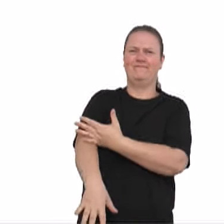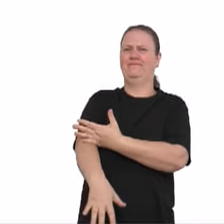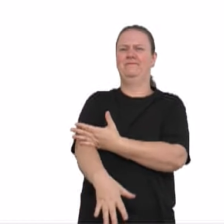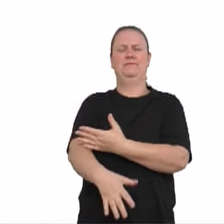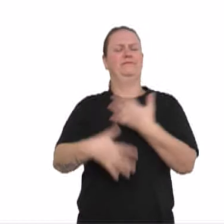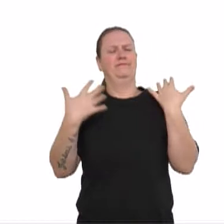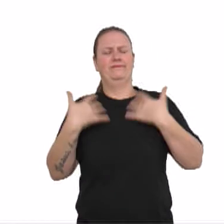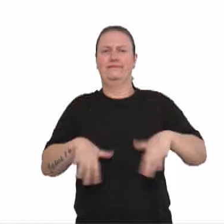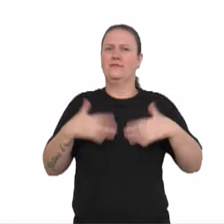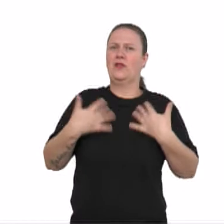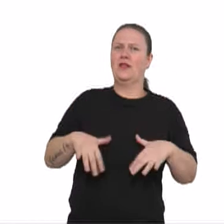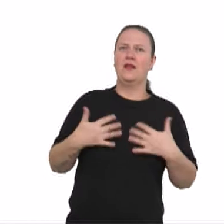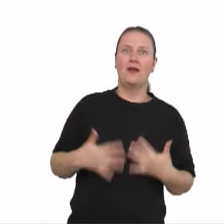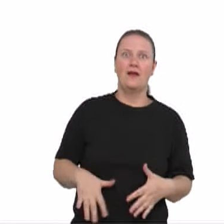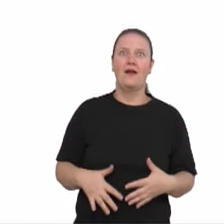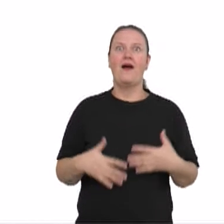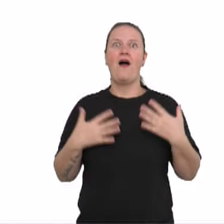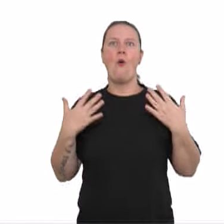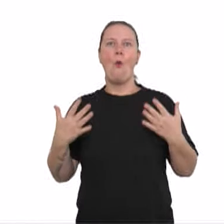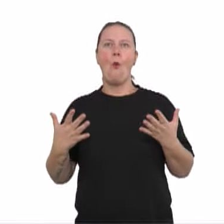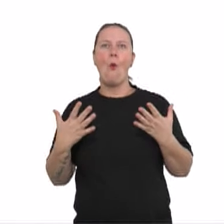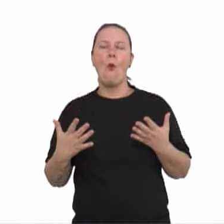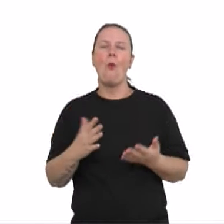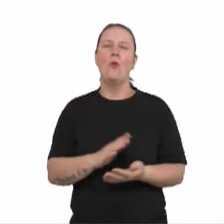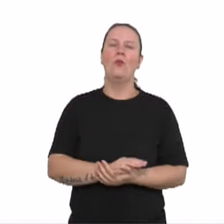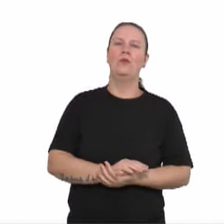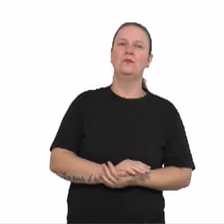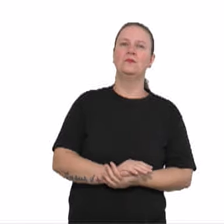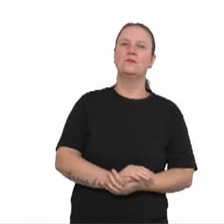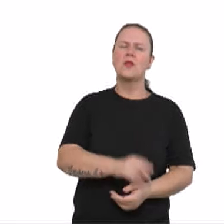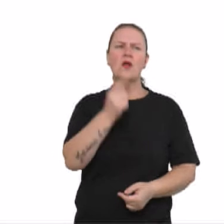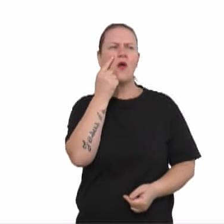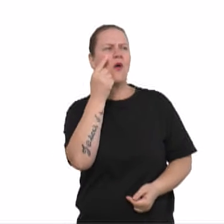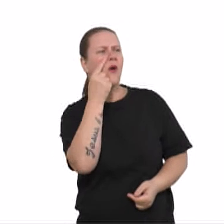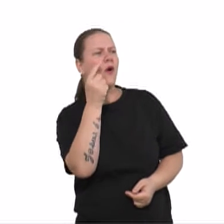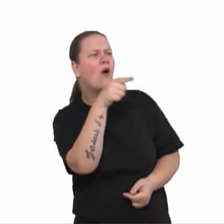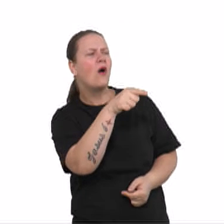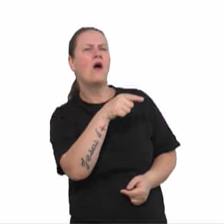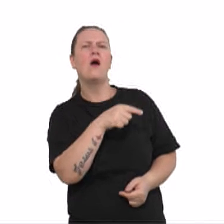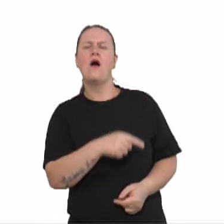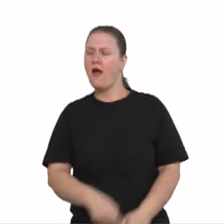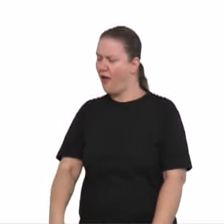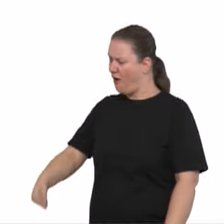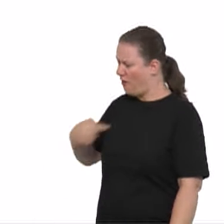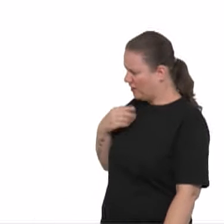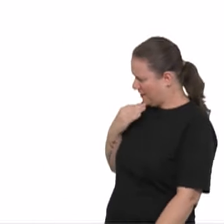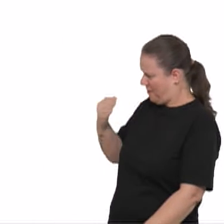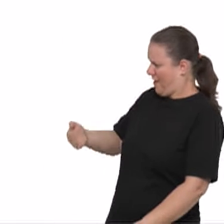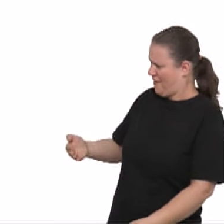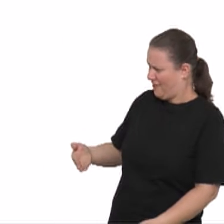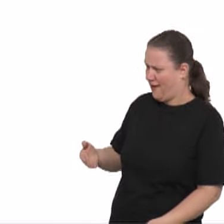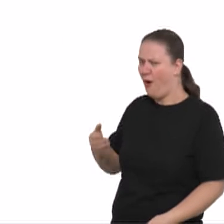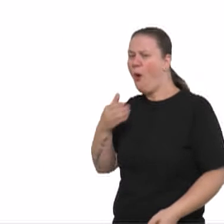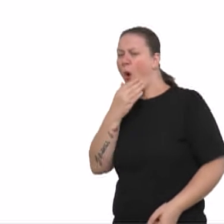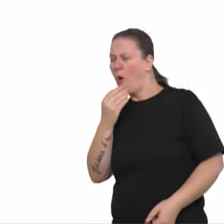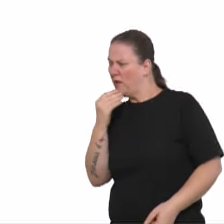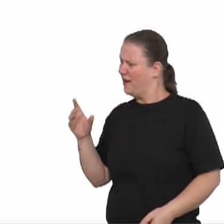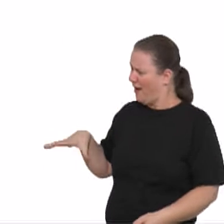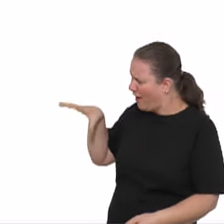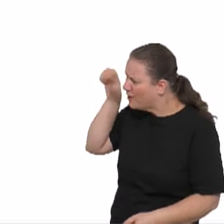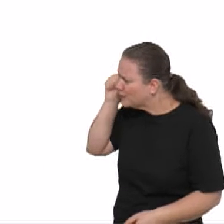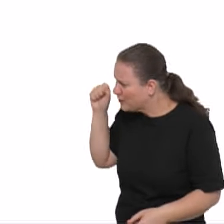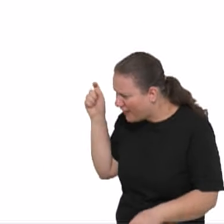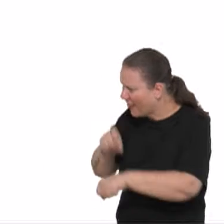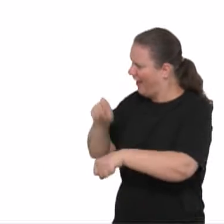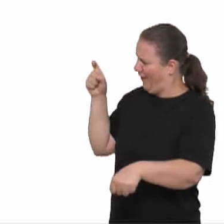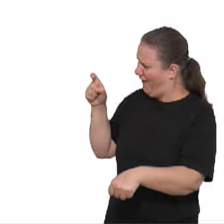Rodriguinho. Para mais ninguém. Diga lá, Canieri. Você pediu e o Pedrinho te ouviu. Jogada individual